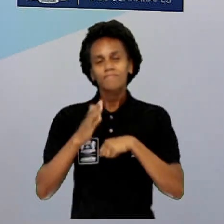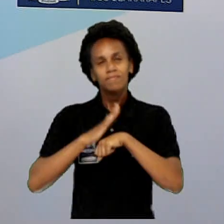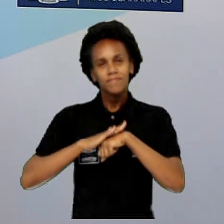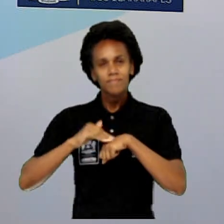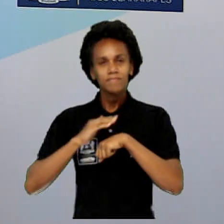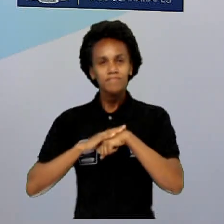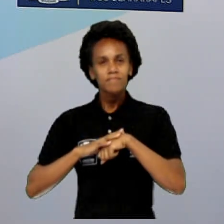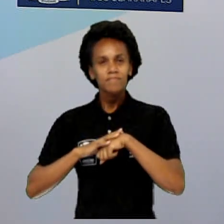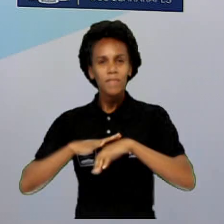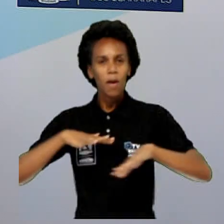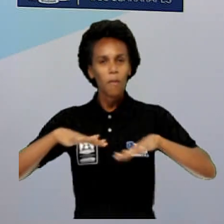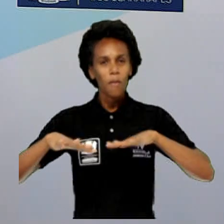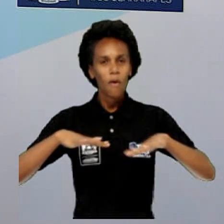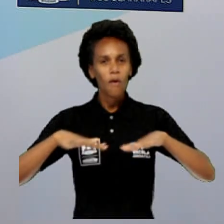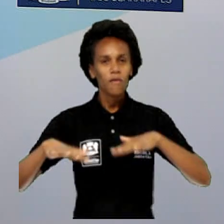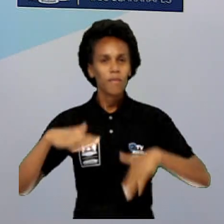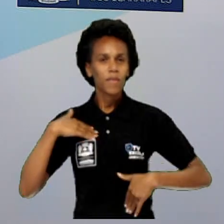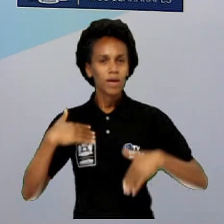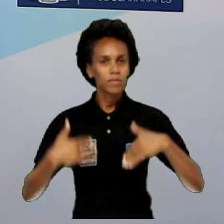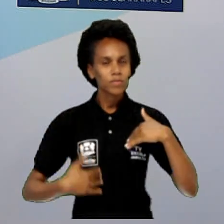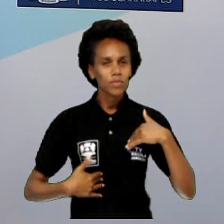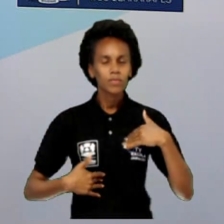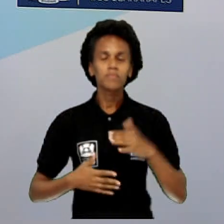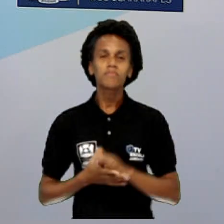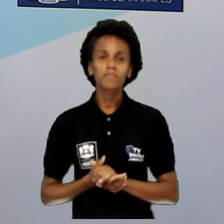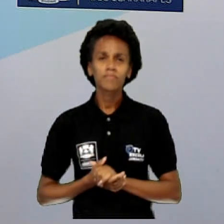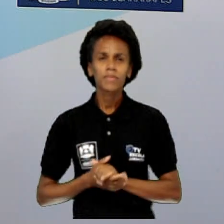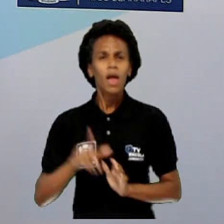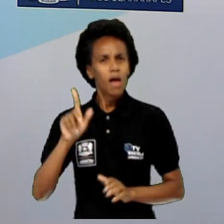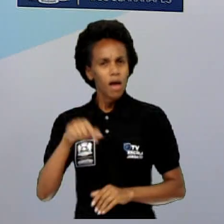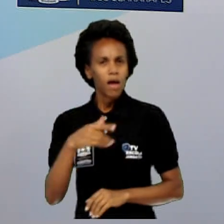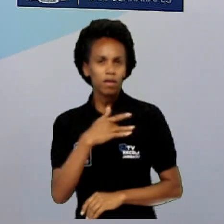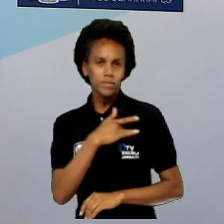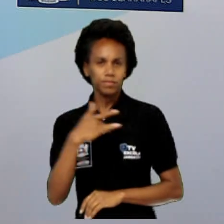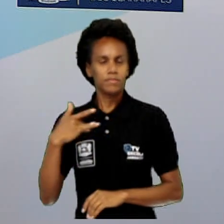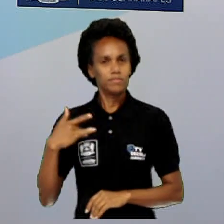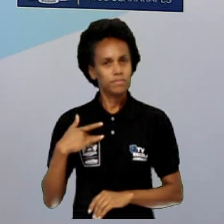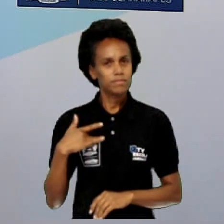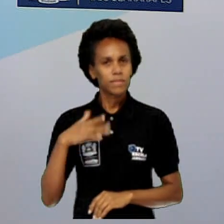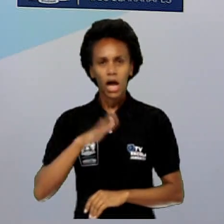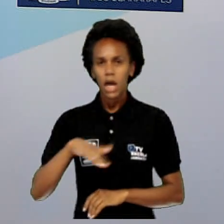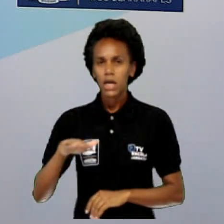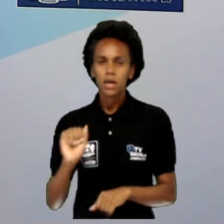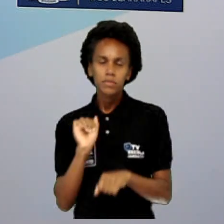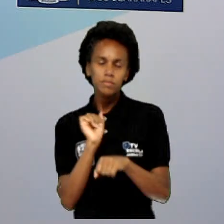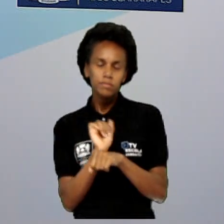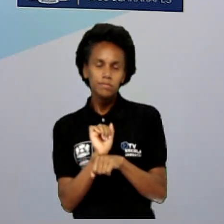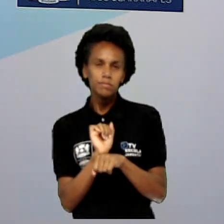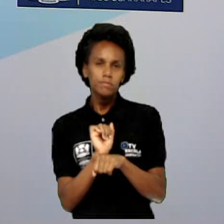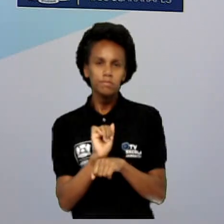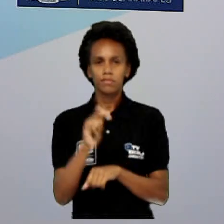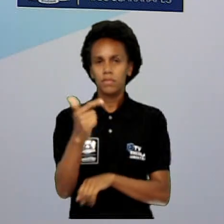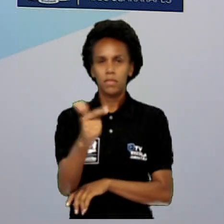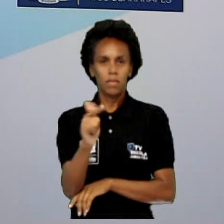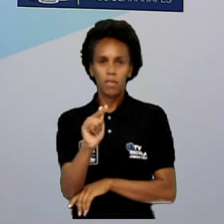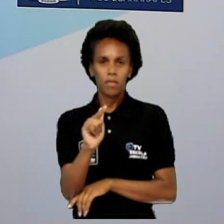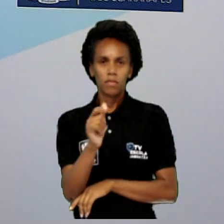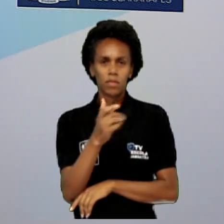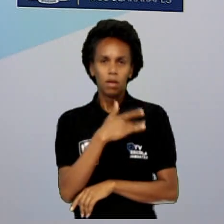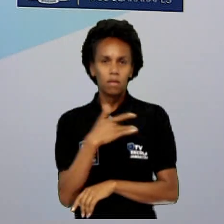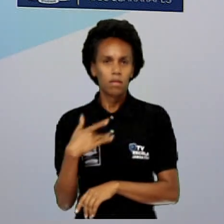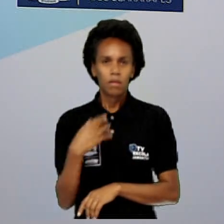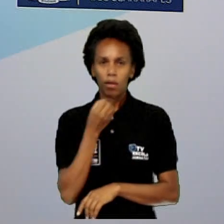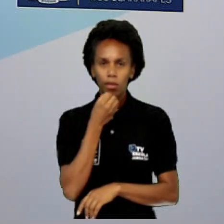Criança que não brinca, que não corre, que não pula, ela não tem boa saúde, tá certo? Então, brincar